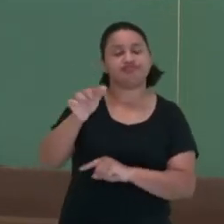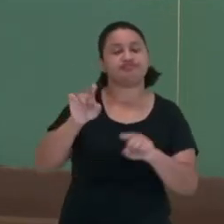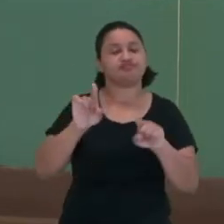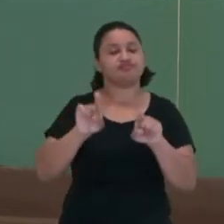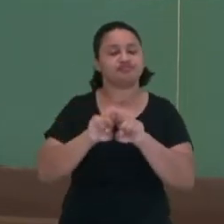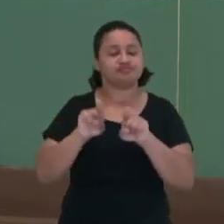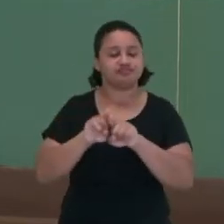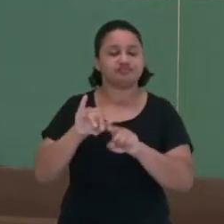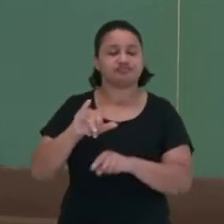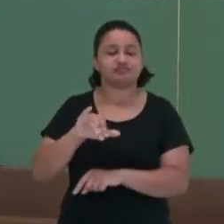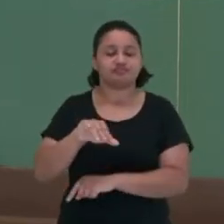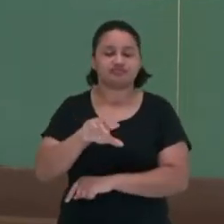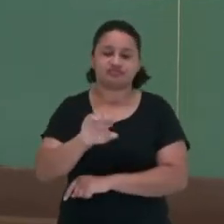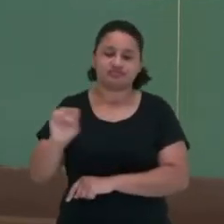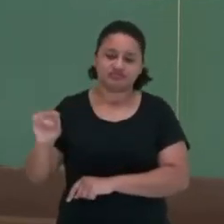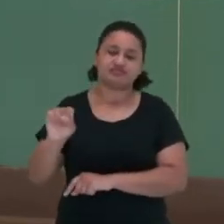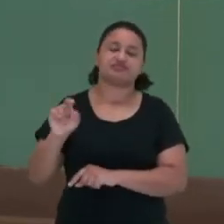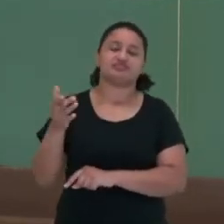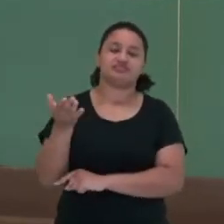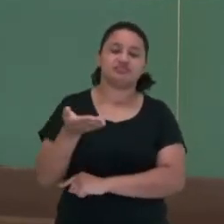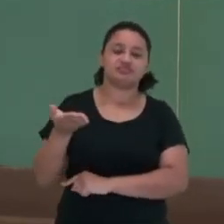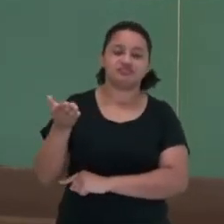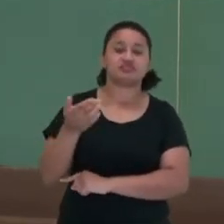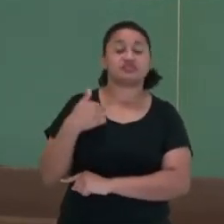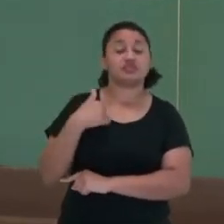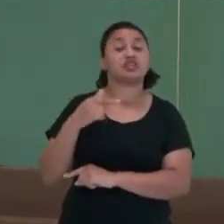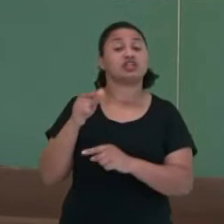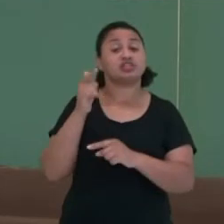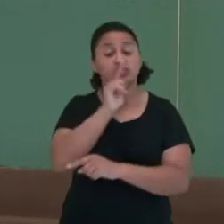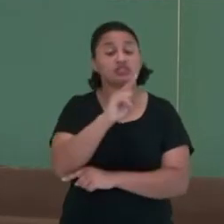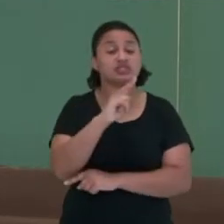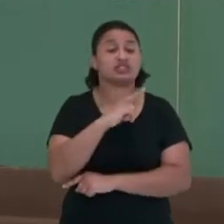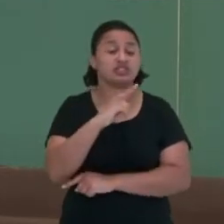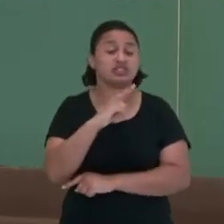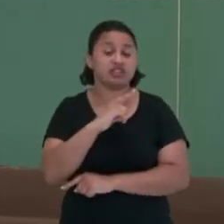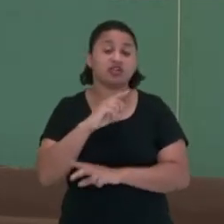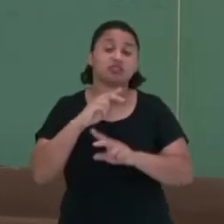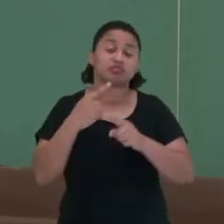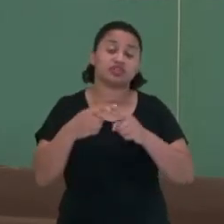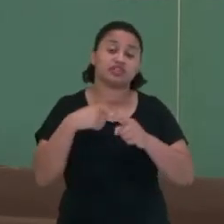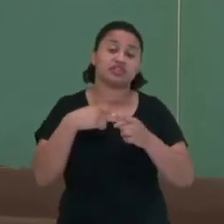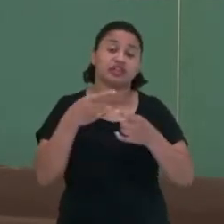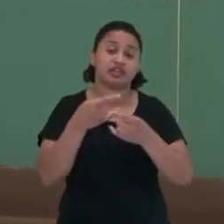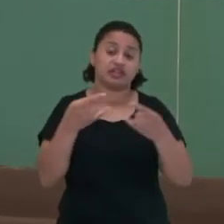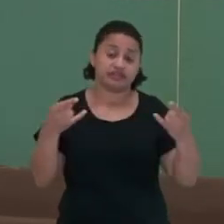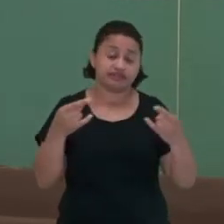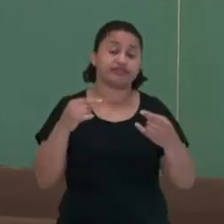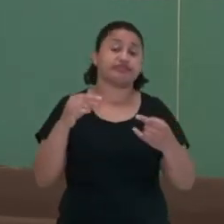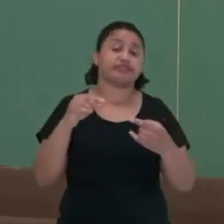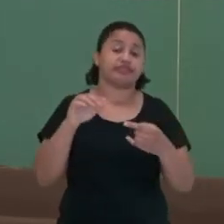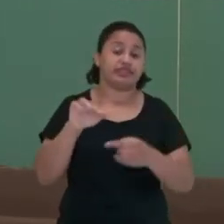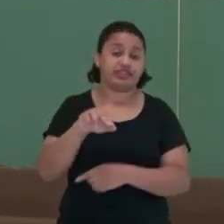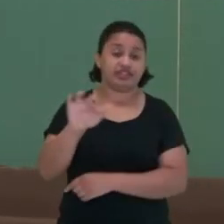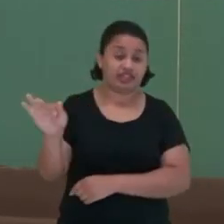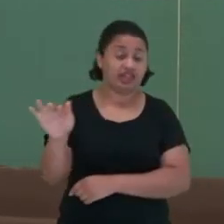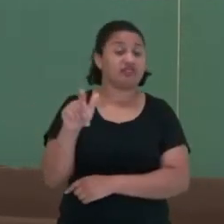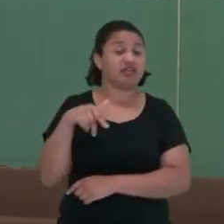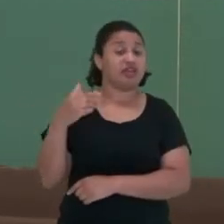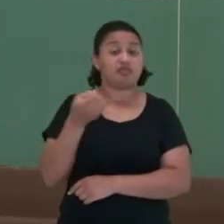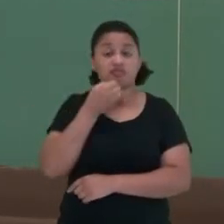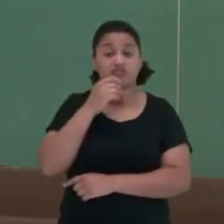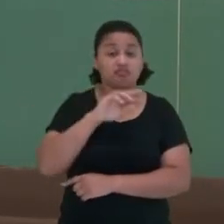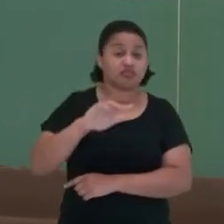previdenciária dele e de serviços que ele vai poder usufruir, vai ser bastante vantajoso. Sempre que a gente